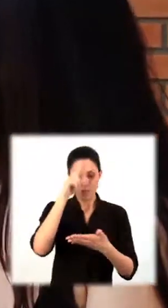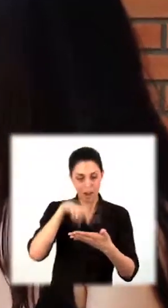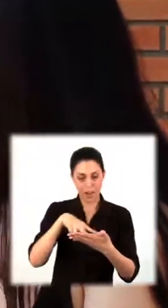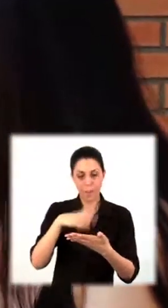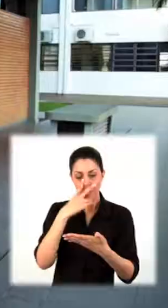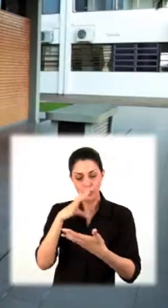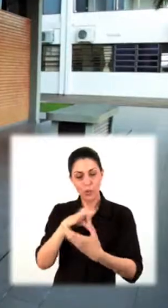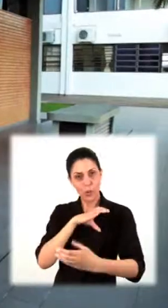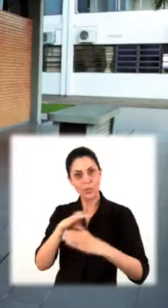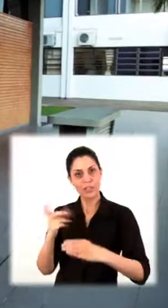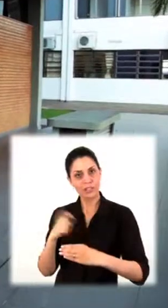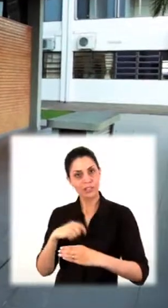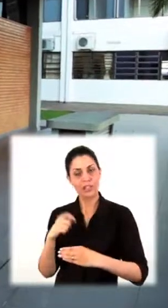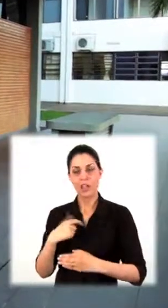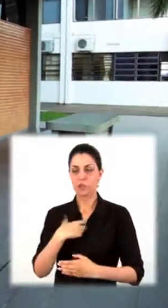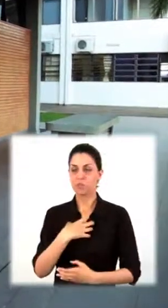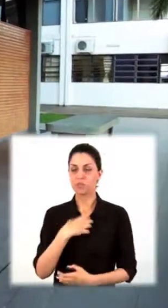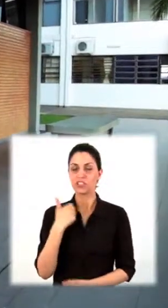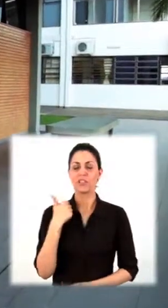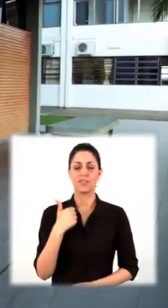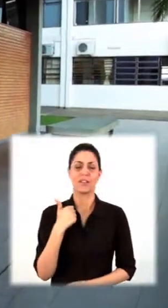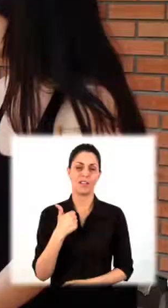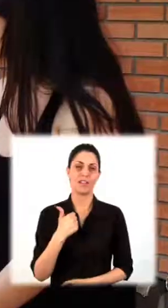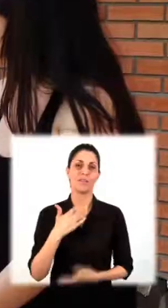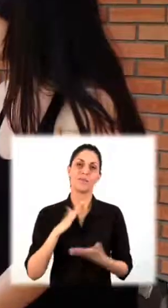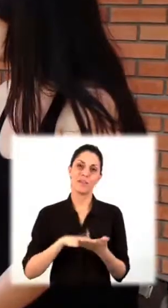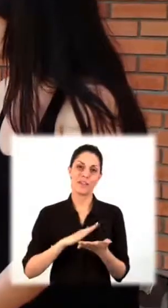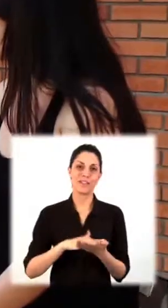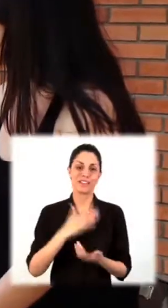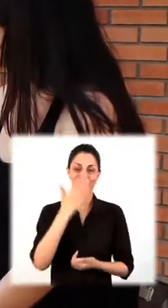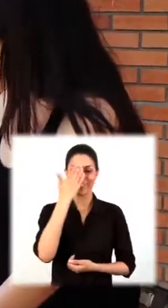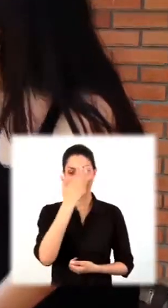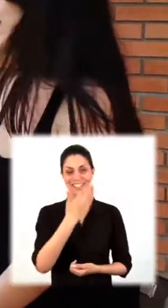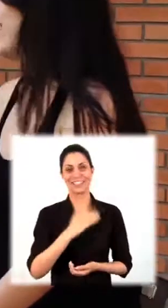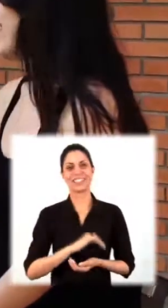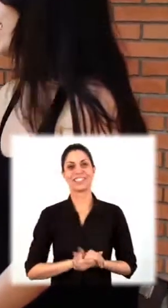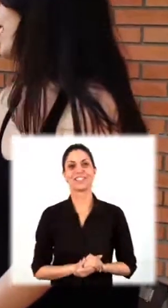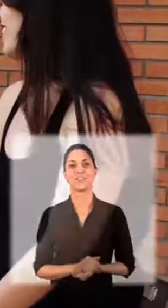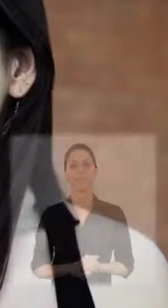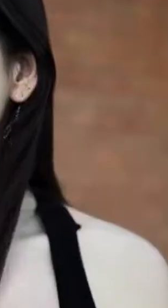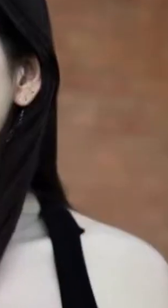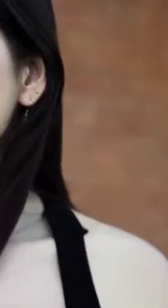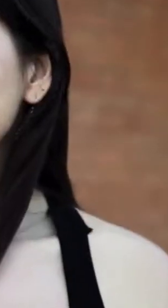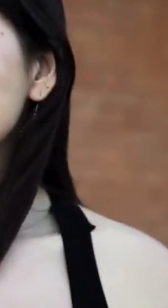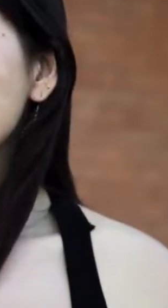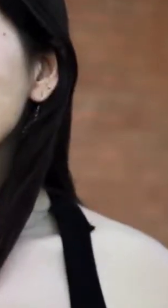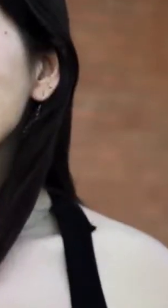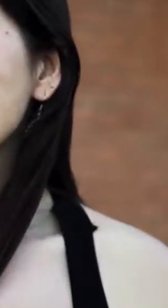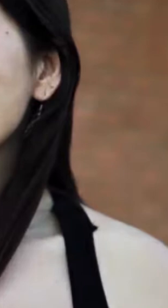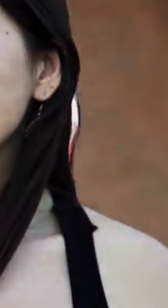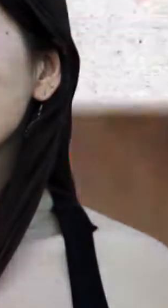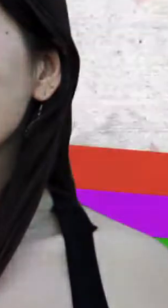entram as vozes. Eu achei muito legal. Parabéns, viu? Parabéns mesmo.